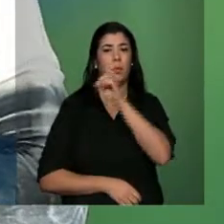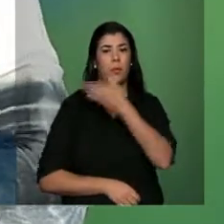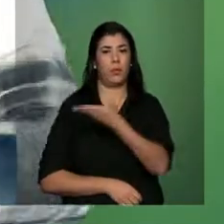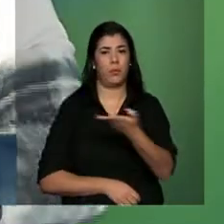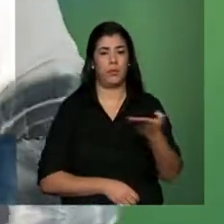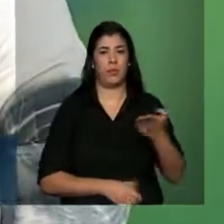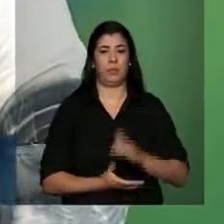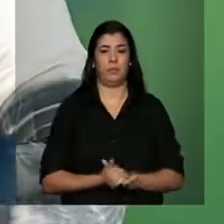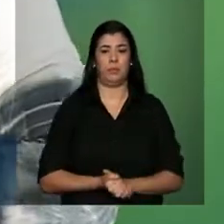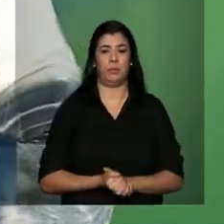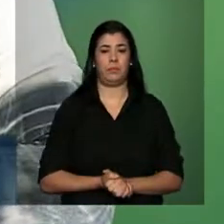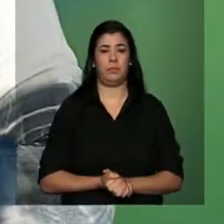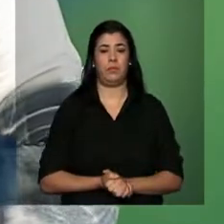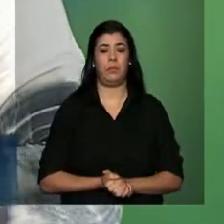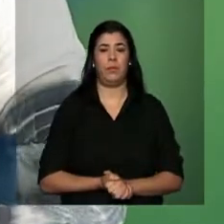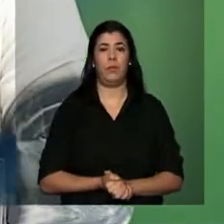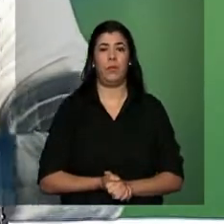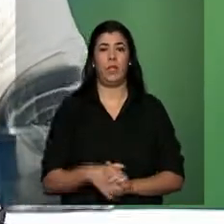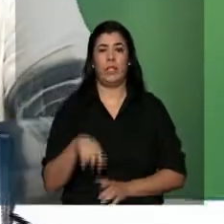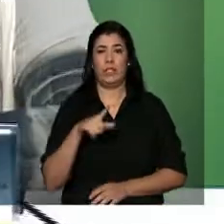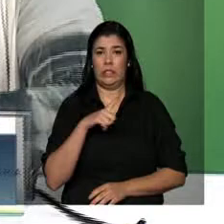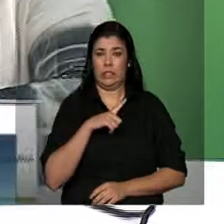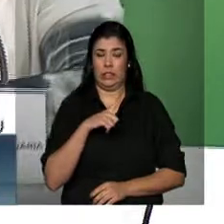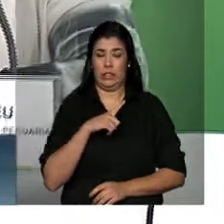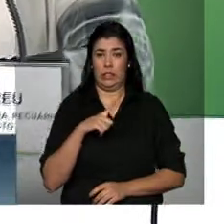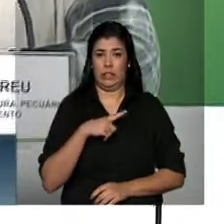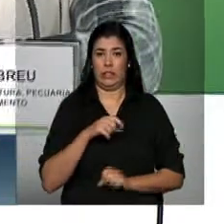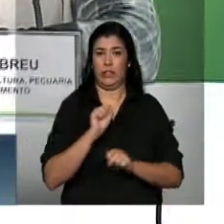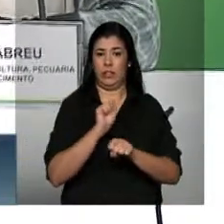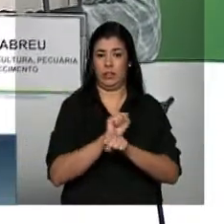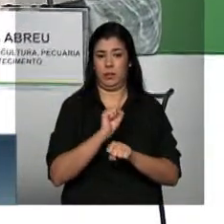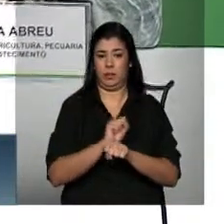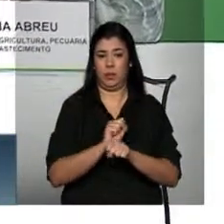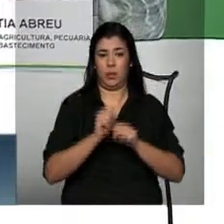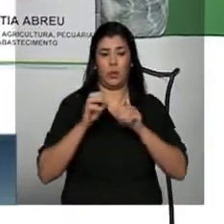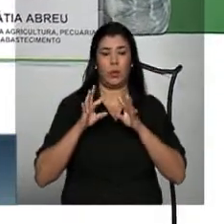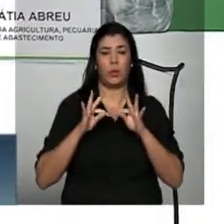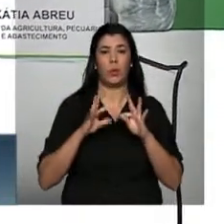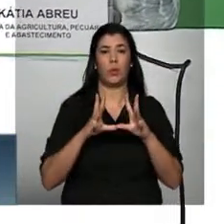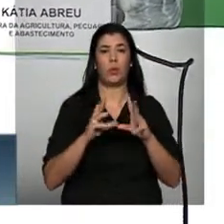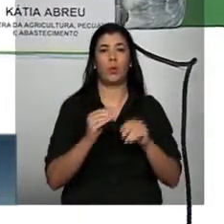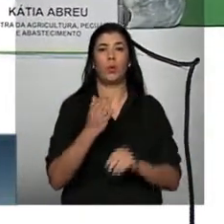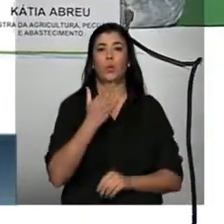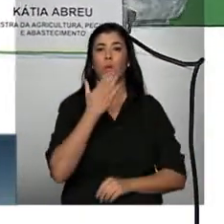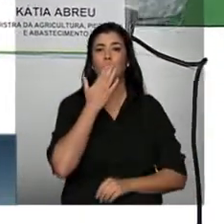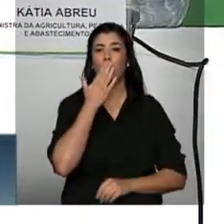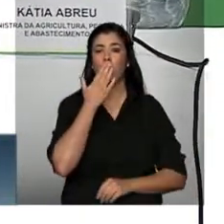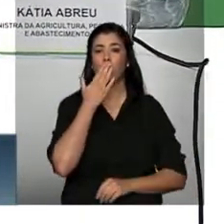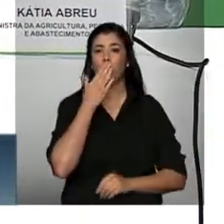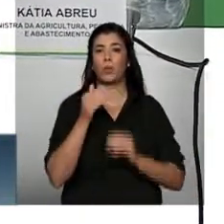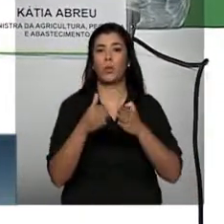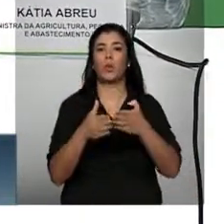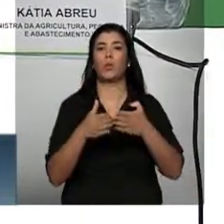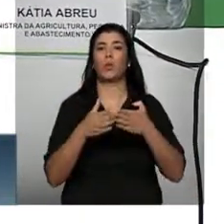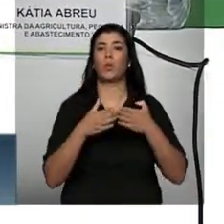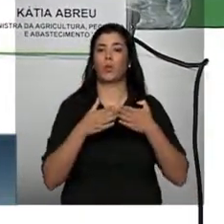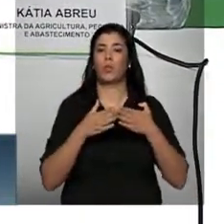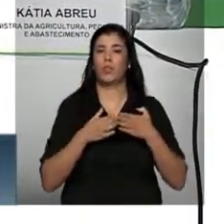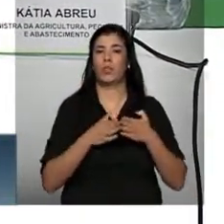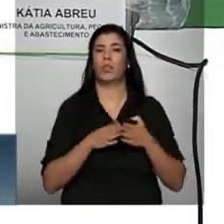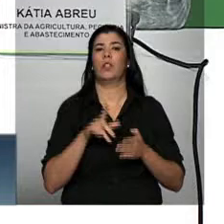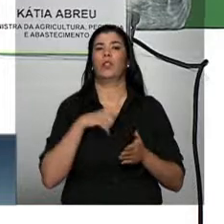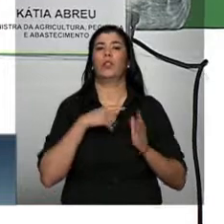Nesse arcabouço estão todas as solicitações de permissão de funcionamento de estabelecimentos,